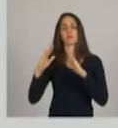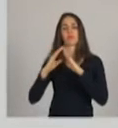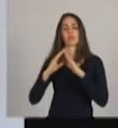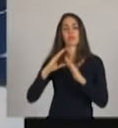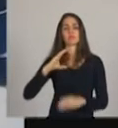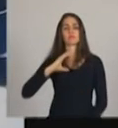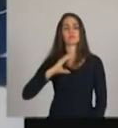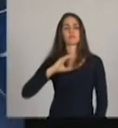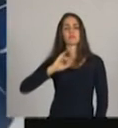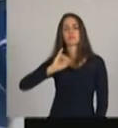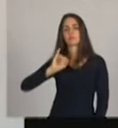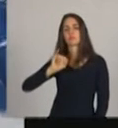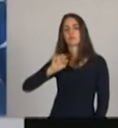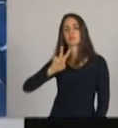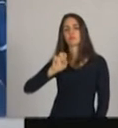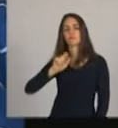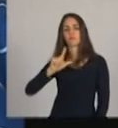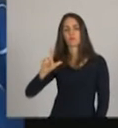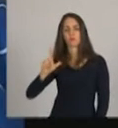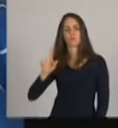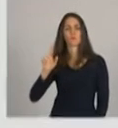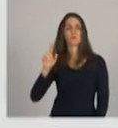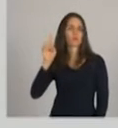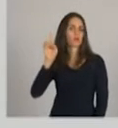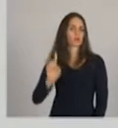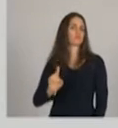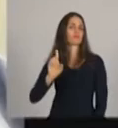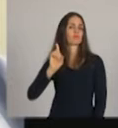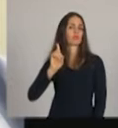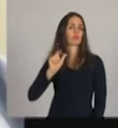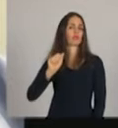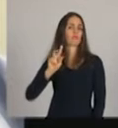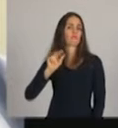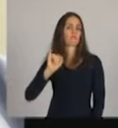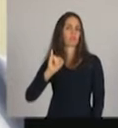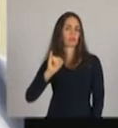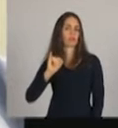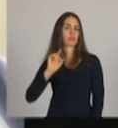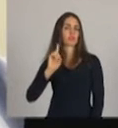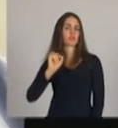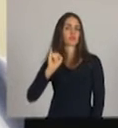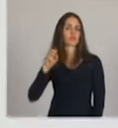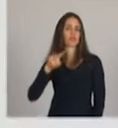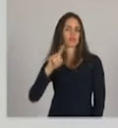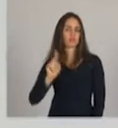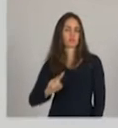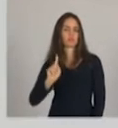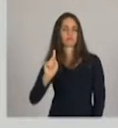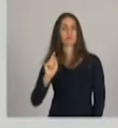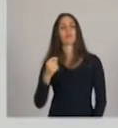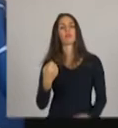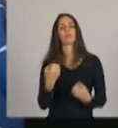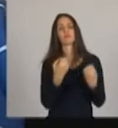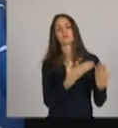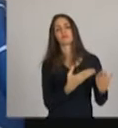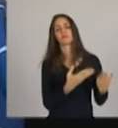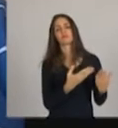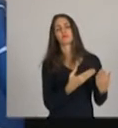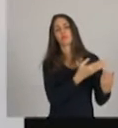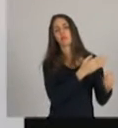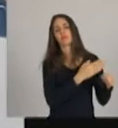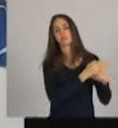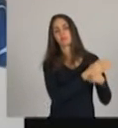querido amigo Davi Diniz, a entrega de mais um investimento na cidade da Serra. Na